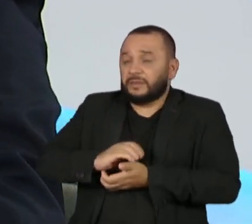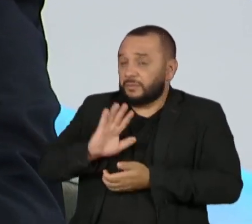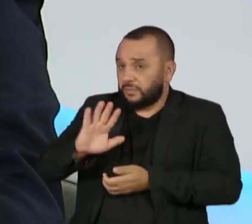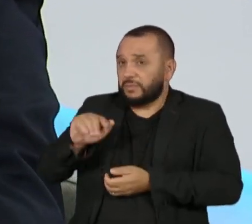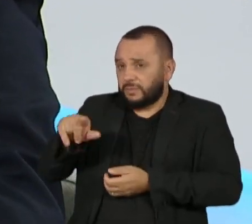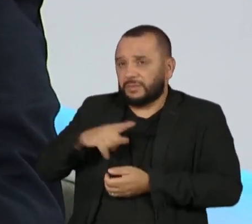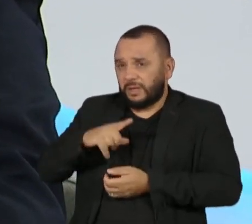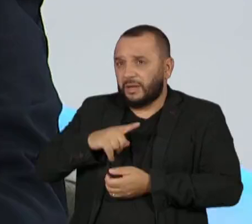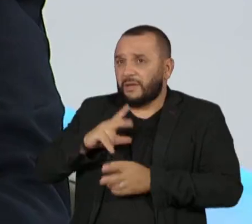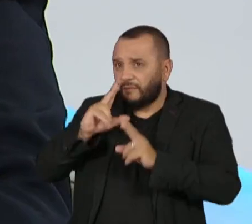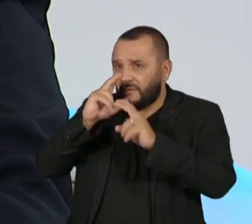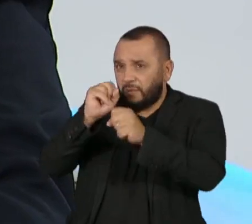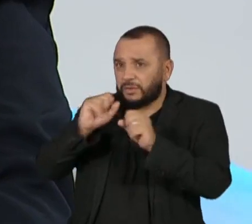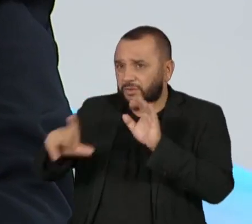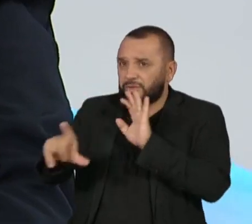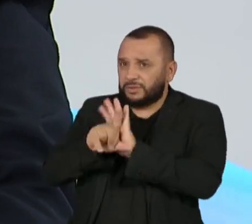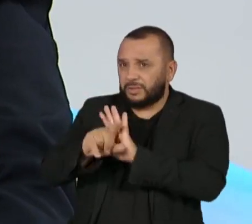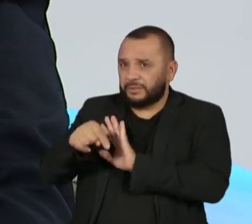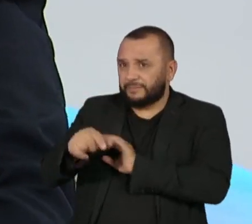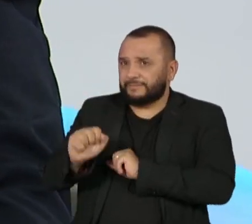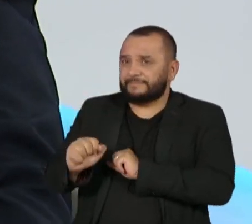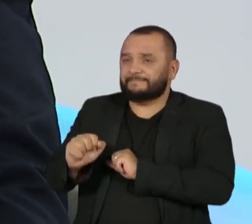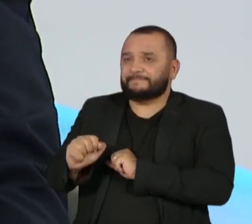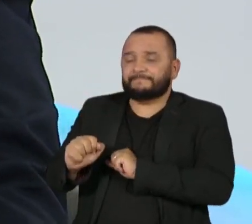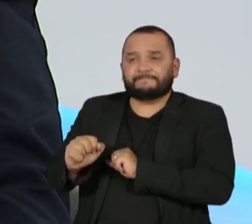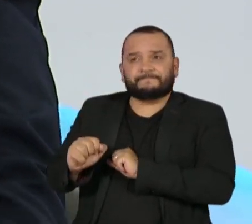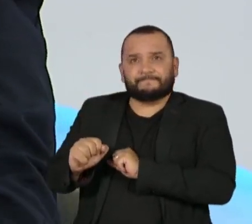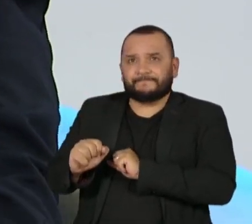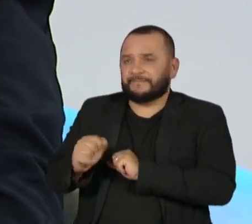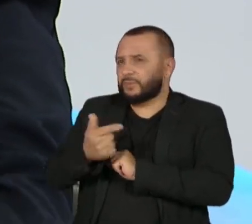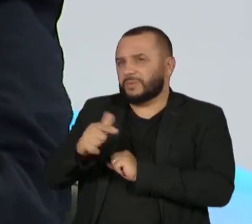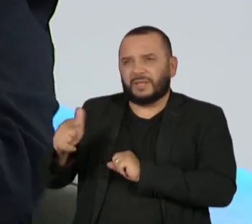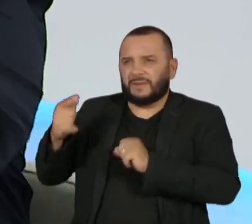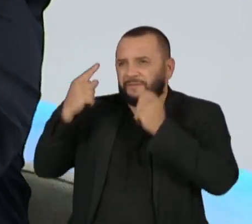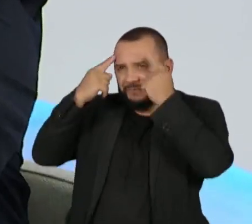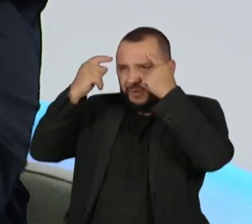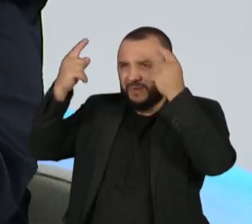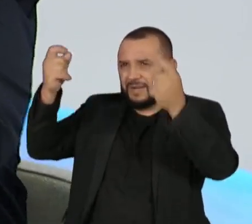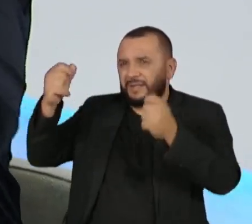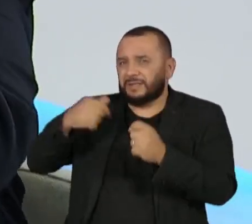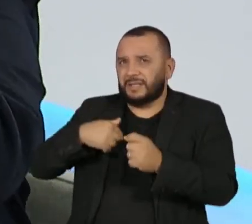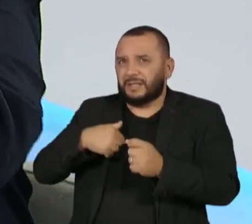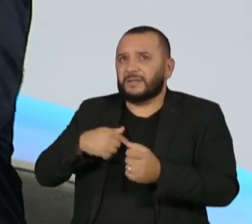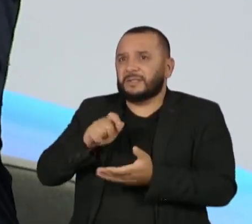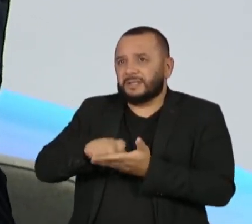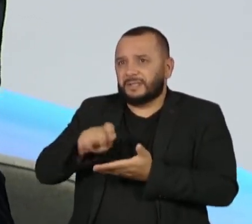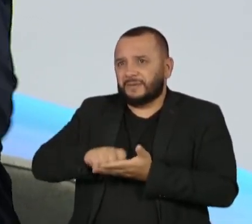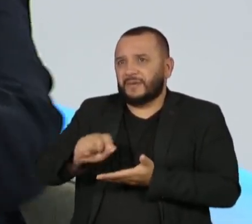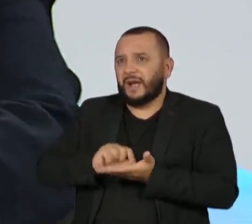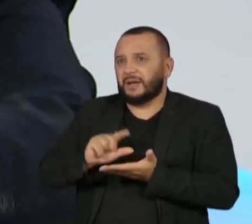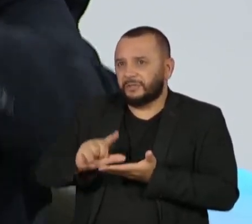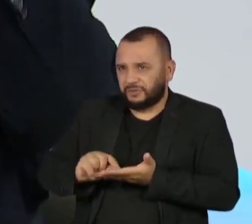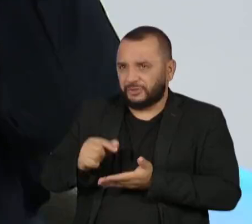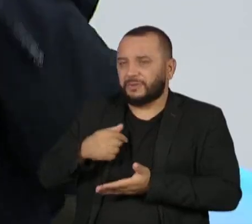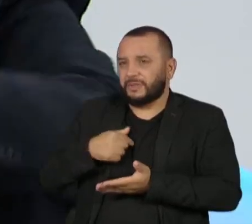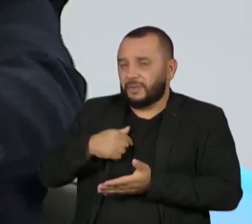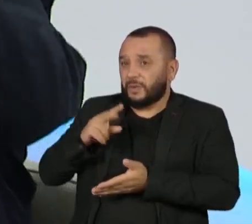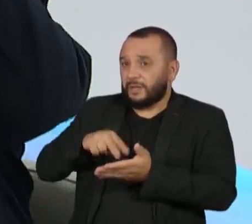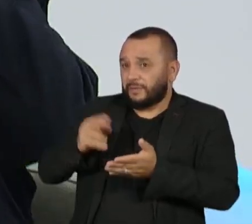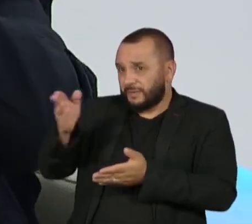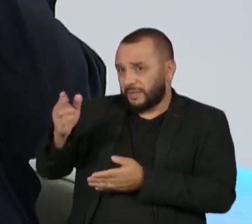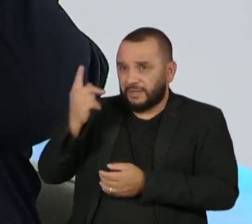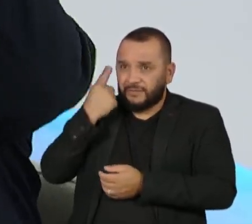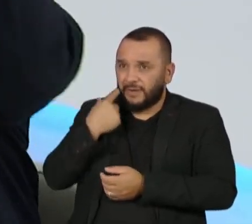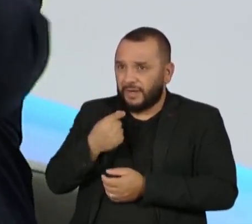caso, força de lei. Então, não há nenhuma violência. Eu escrevi um artigo, eu sou seu leitor, mas também